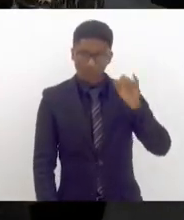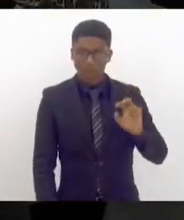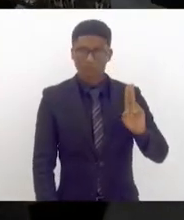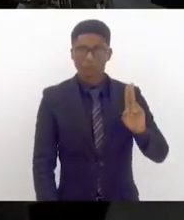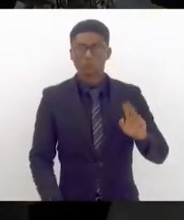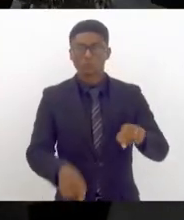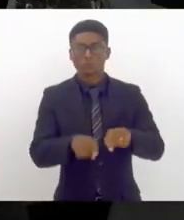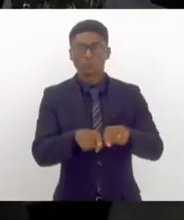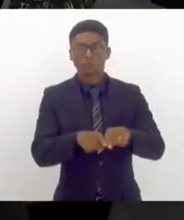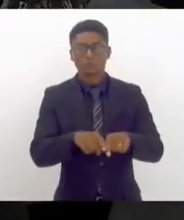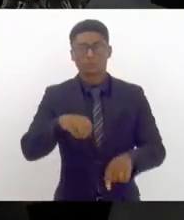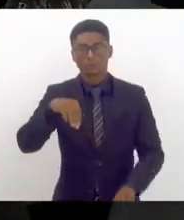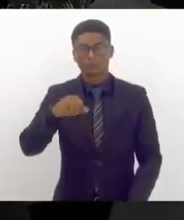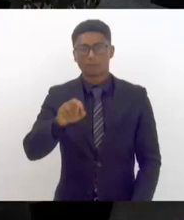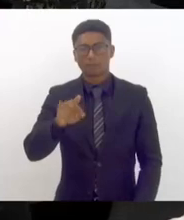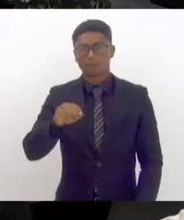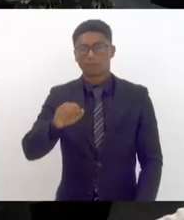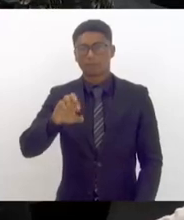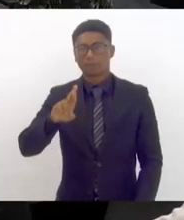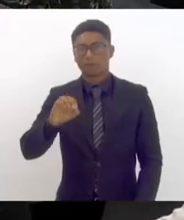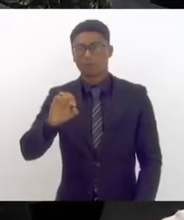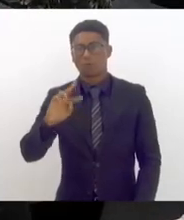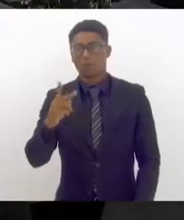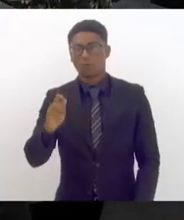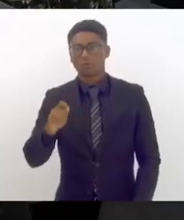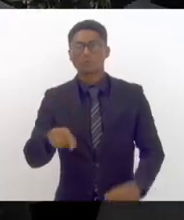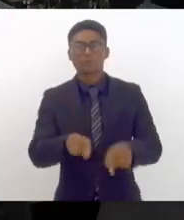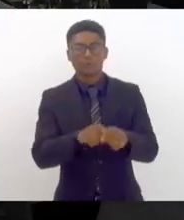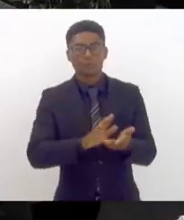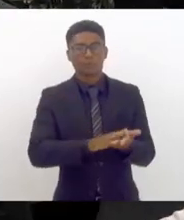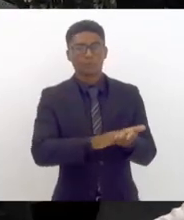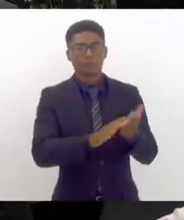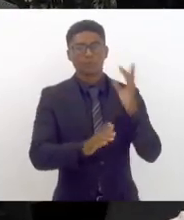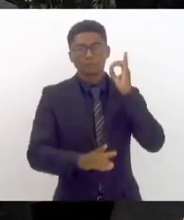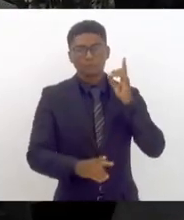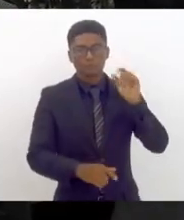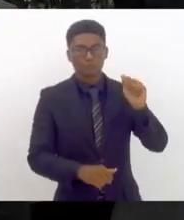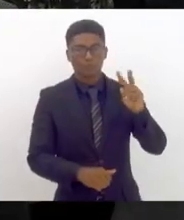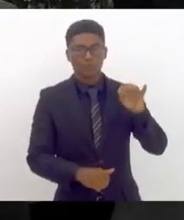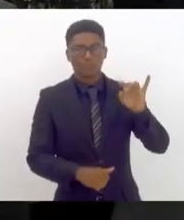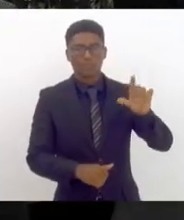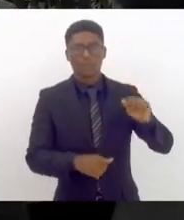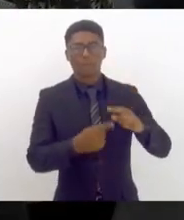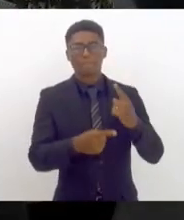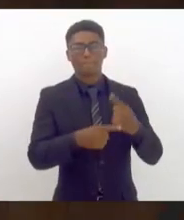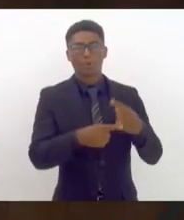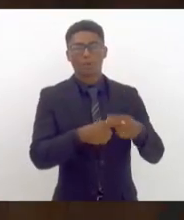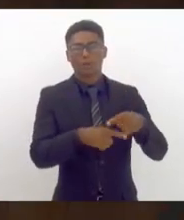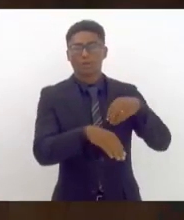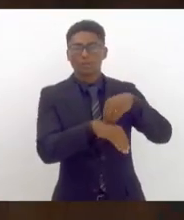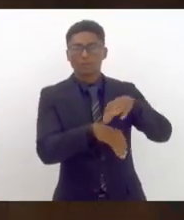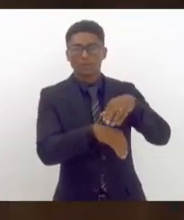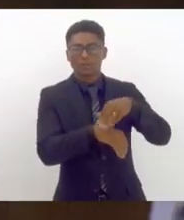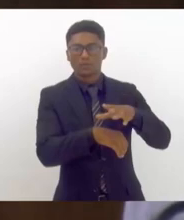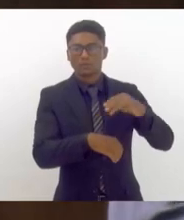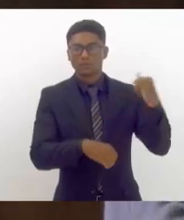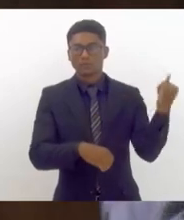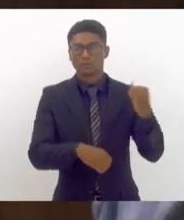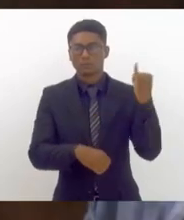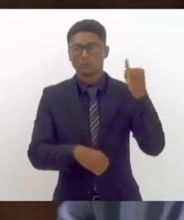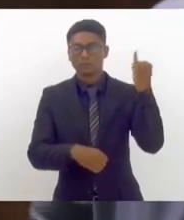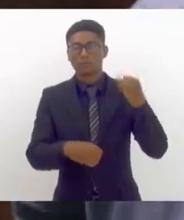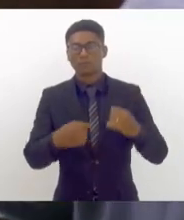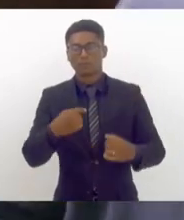Rocha. Quero parabenizar também ao deputado Átila Nunes pela indicação. Muito importante, eu sou um